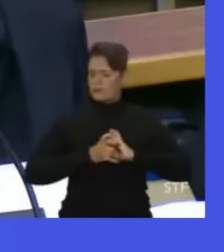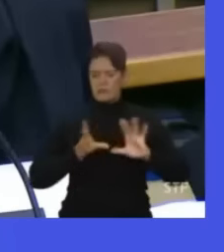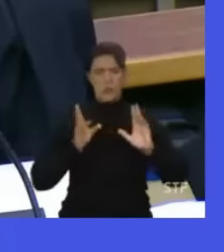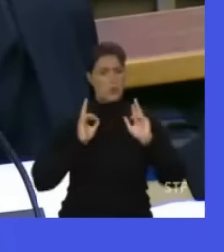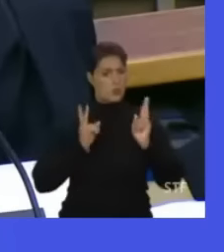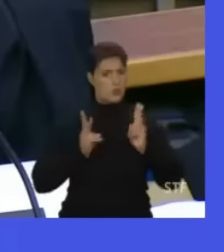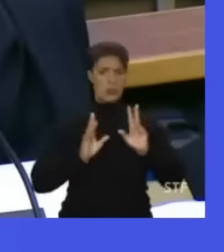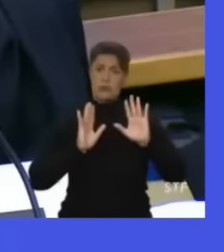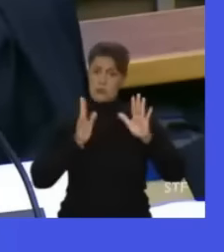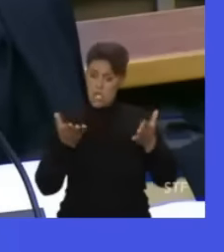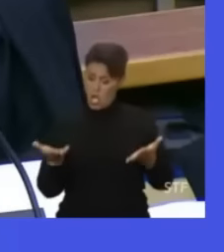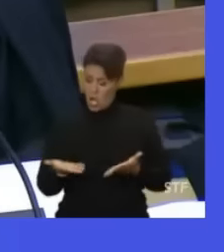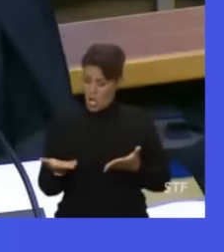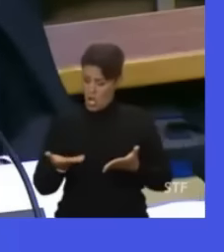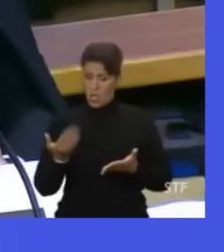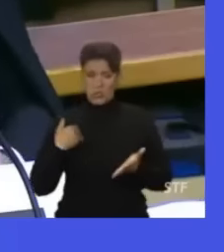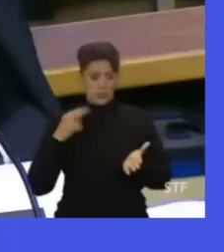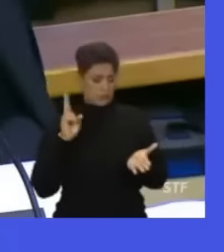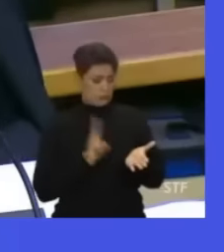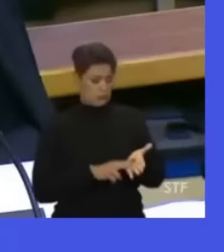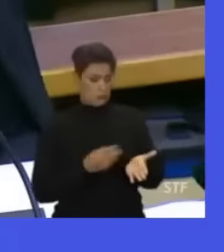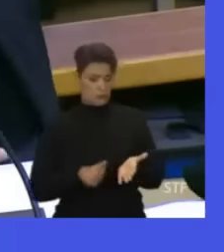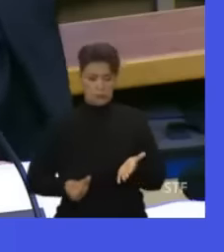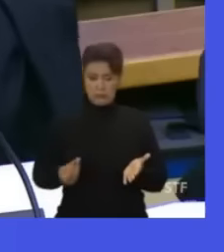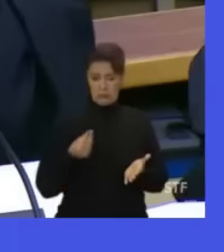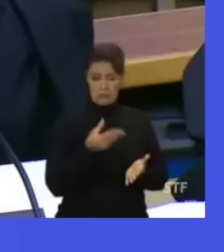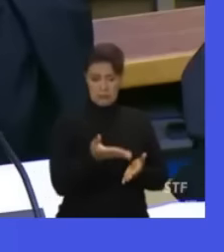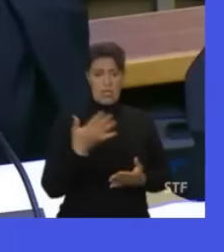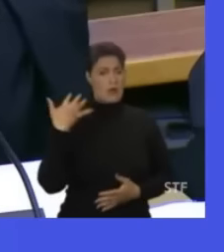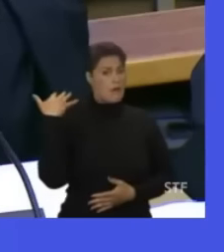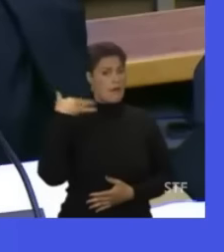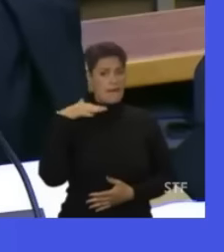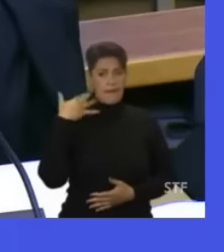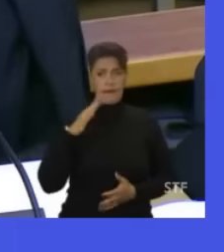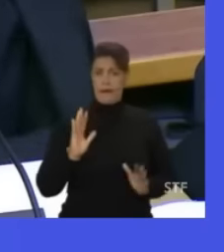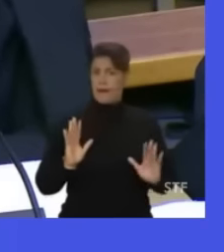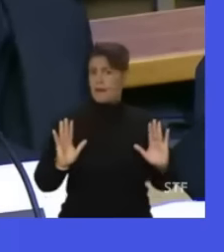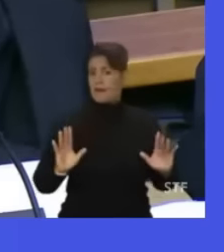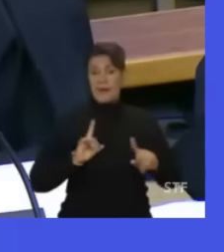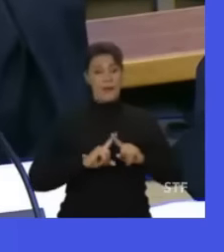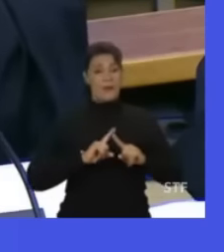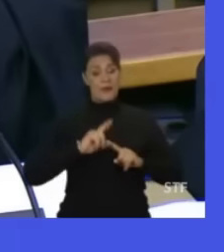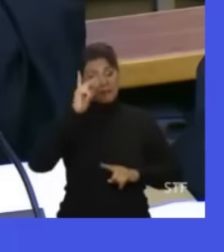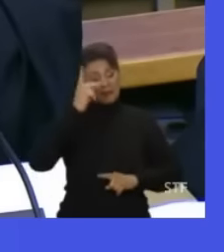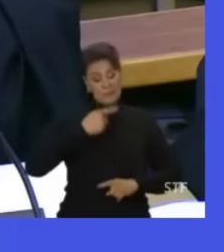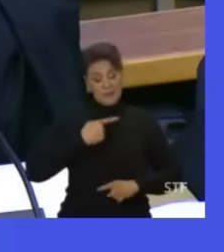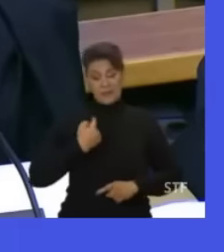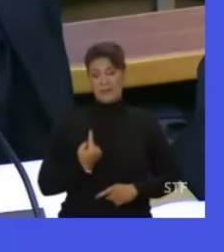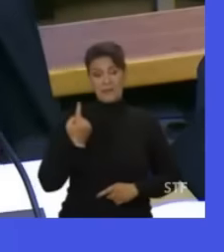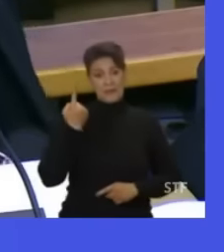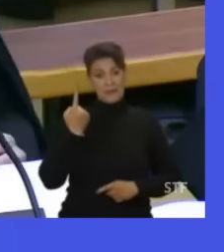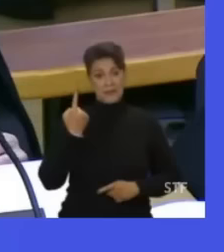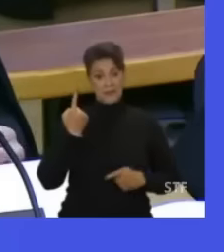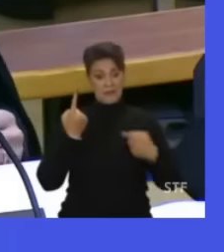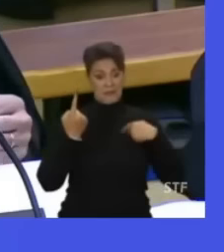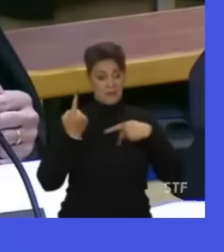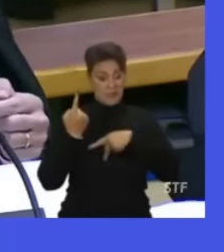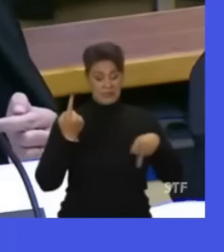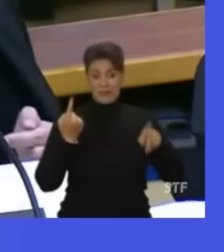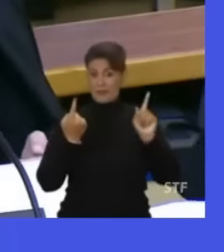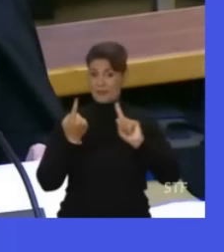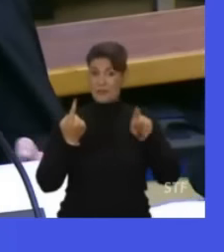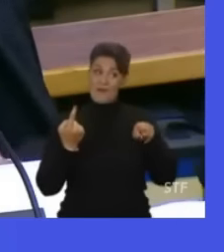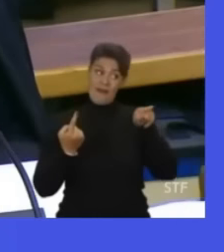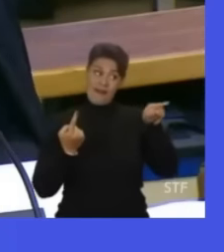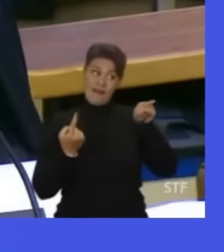oficiaria a ministra Carmen porque agora a presidência do Tribunal Superior Eleitoral é da ministra Carmen então